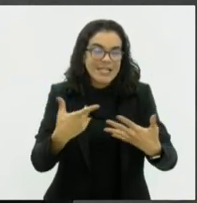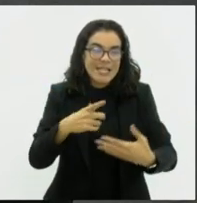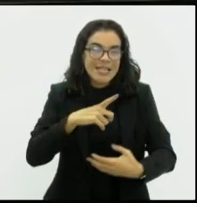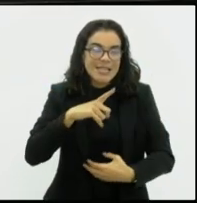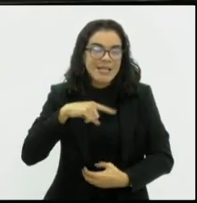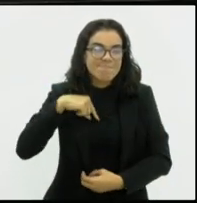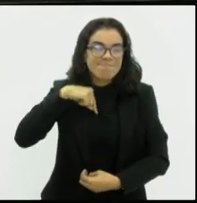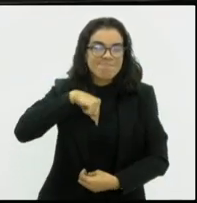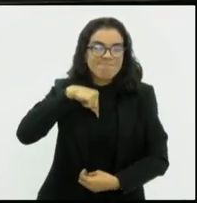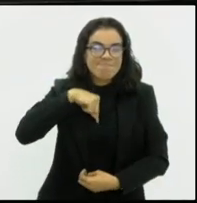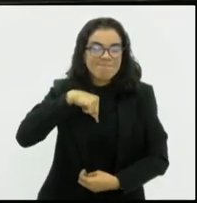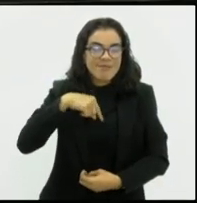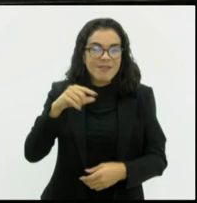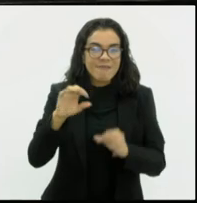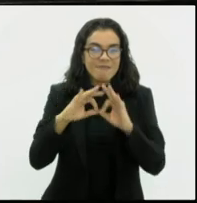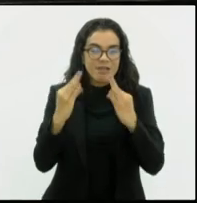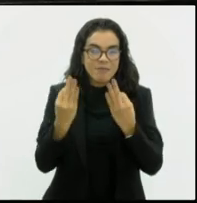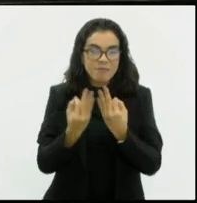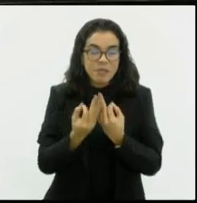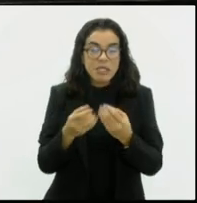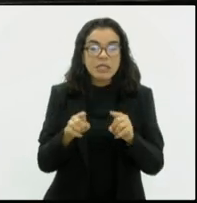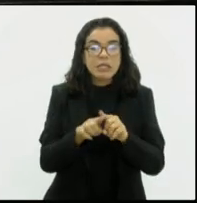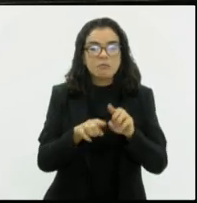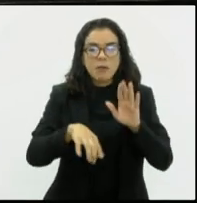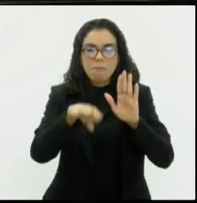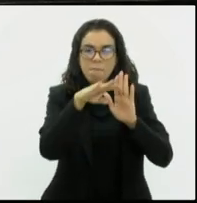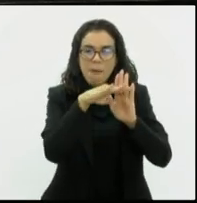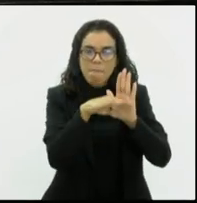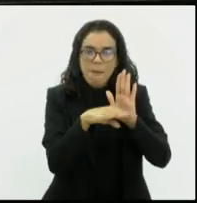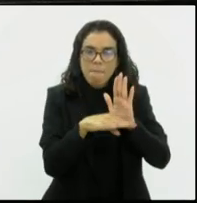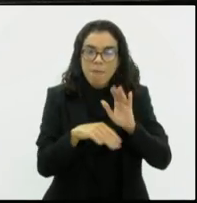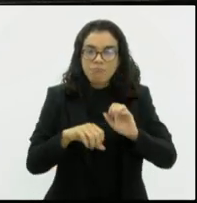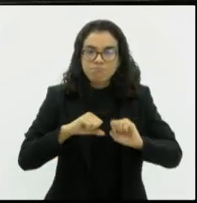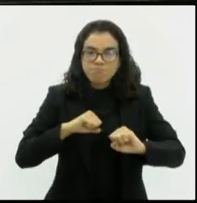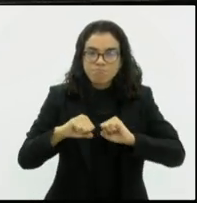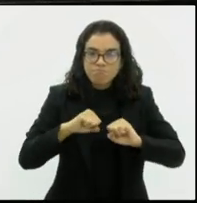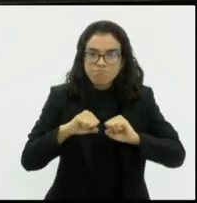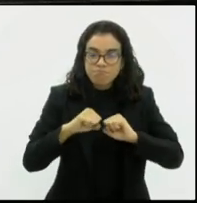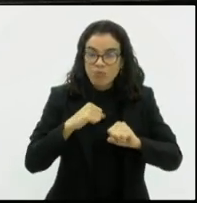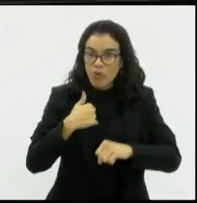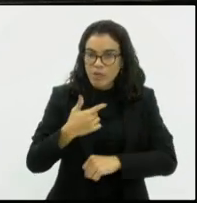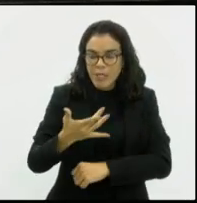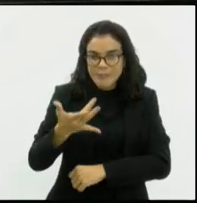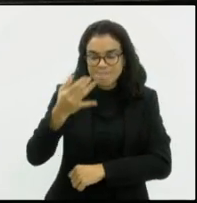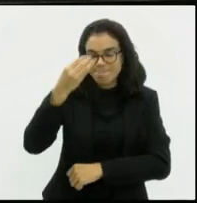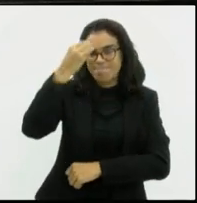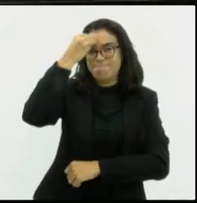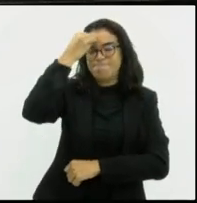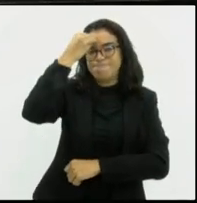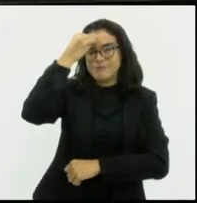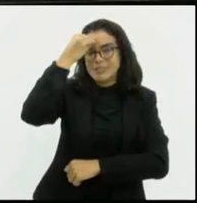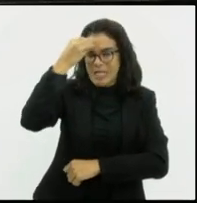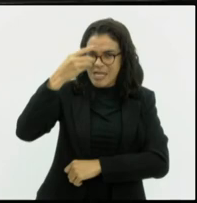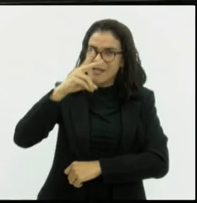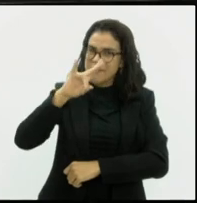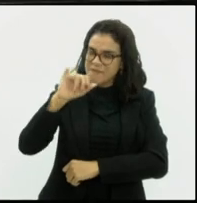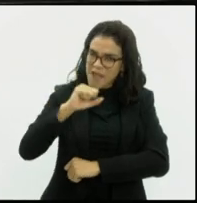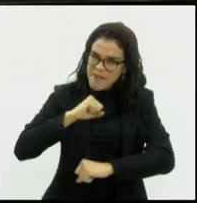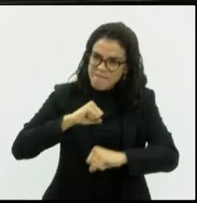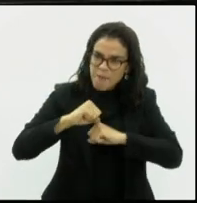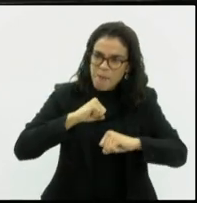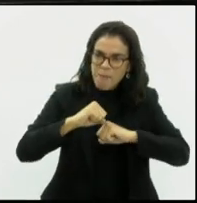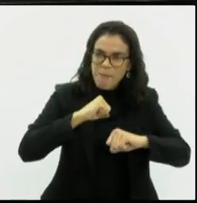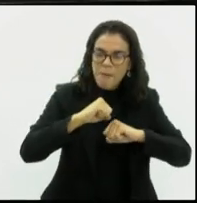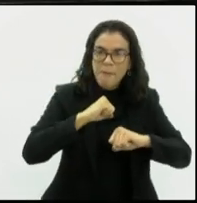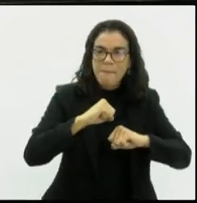carrega, e as suas pautas e as suas lutas. Quando o Chiquinho tem uma coisa na cabeça, todo mundo sabe que ele vai até o fim.